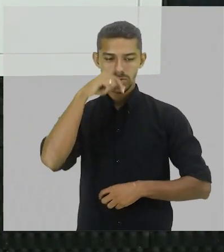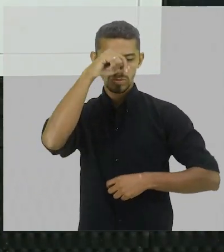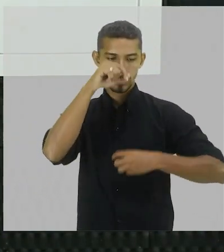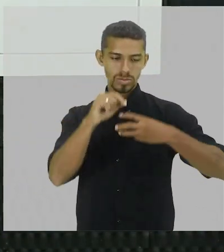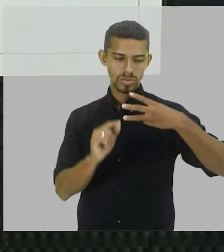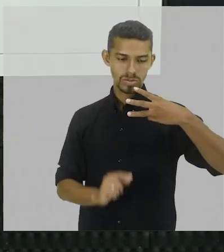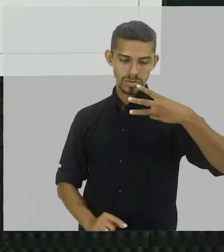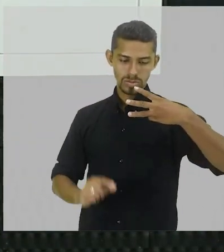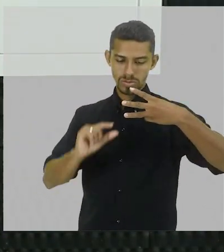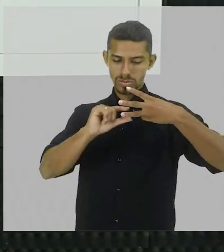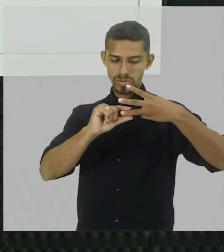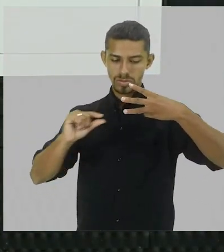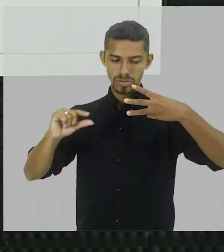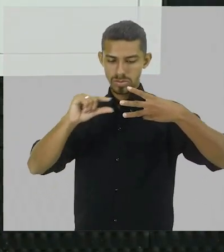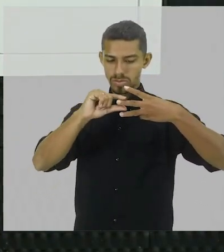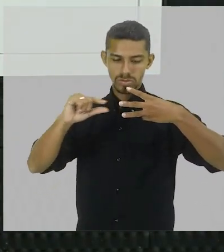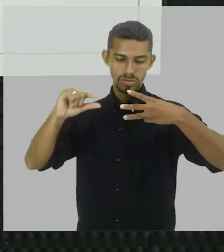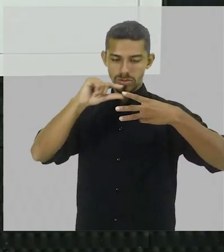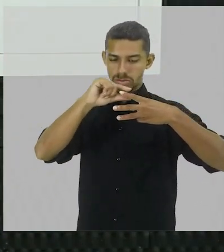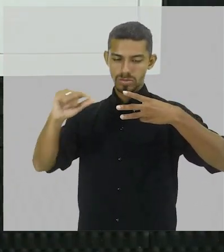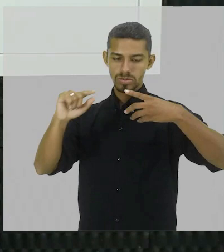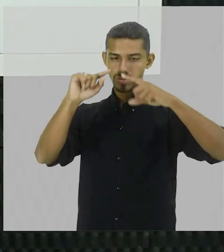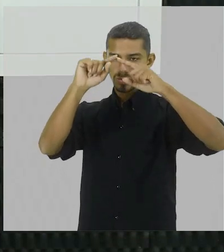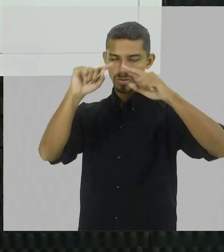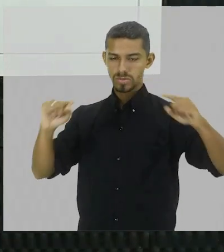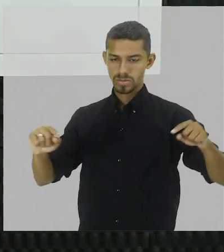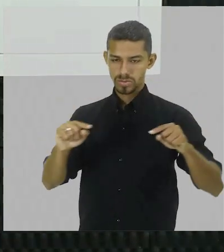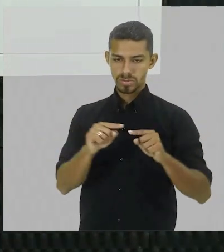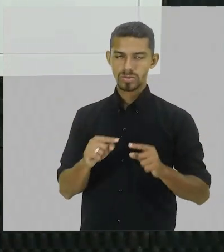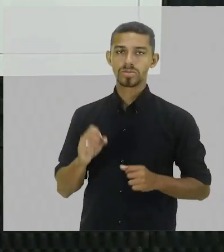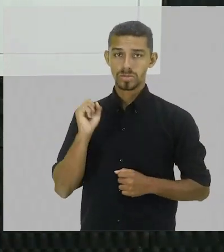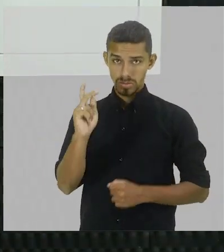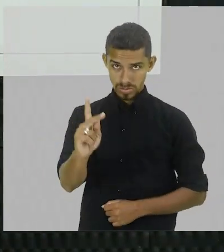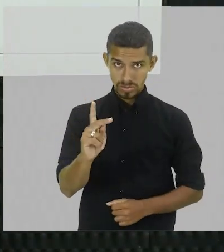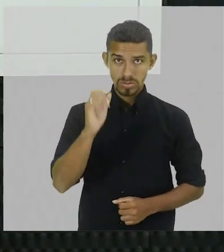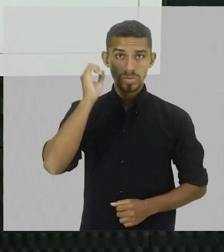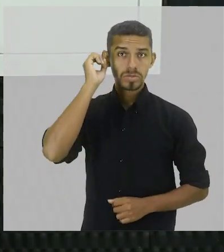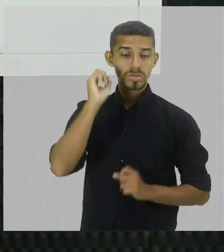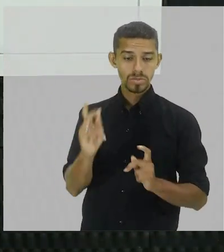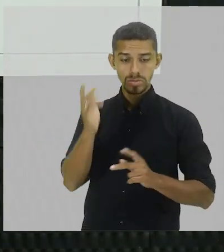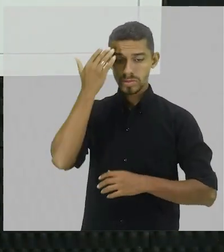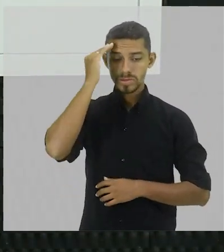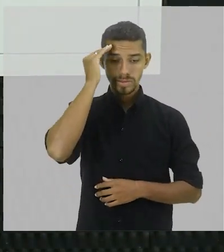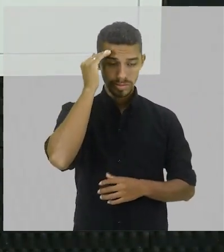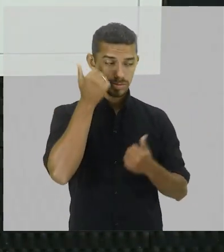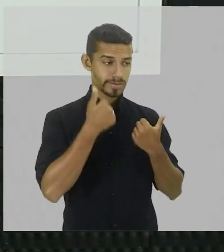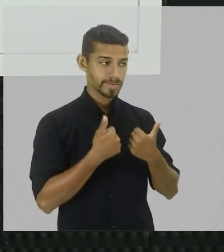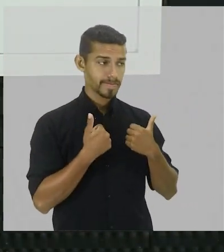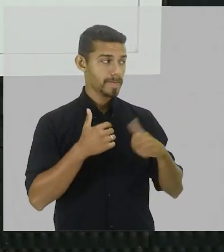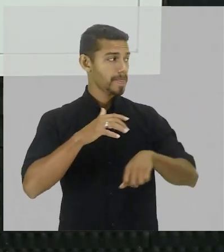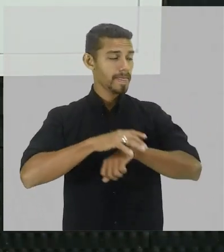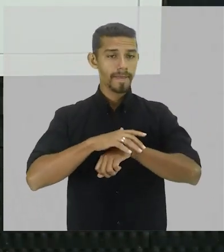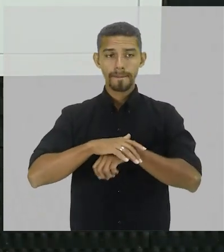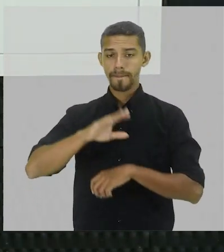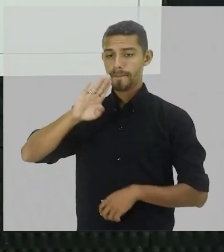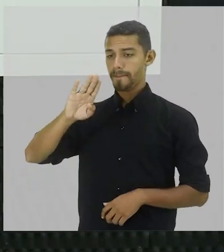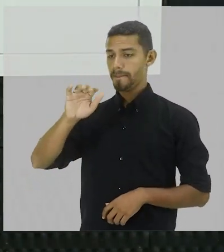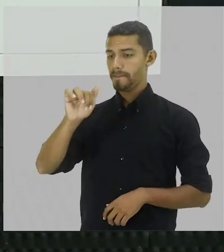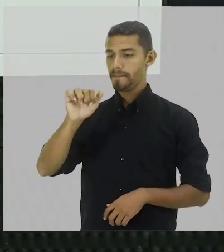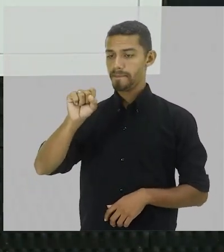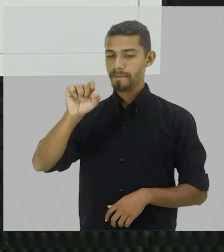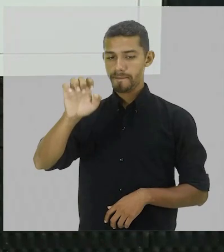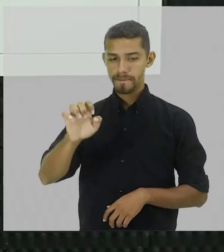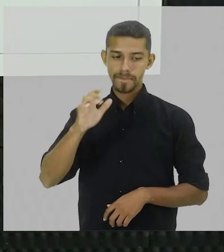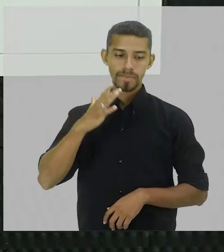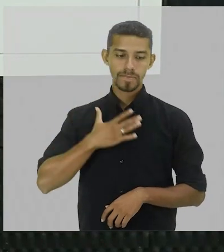3 troncos de pirâmide, certo? Beleza, essa é a informação que ele deu. A base dessa pirâmide maior